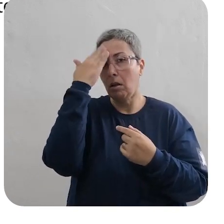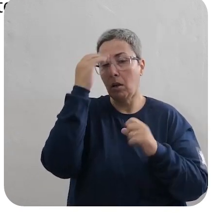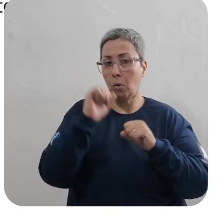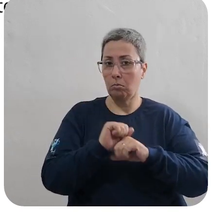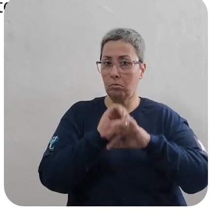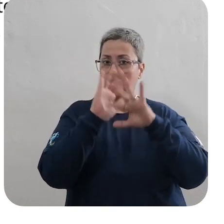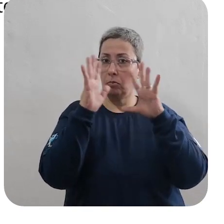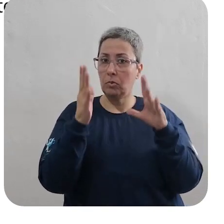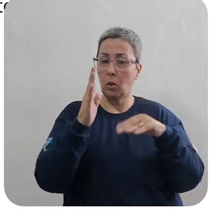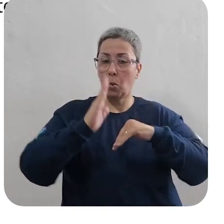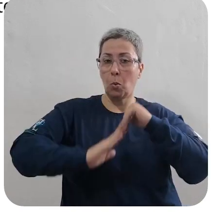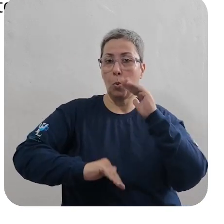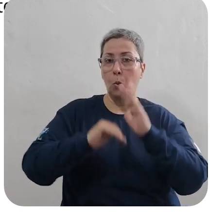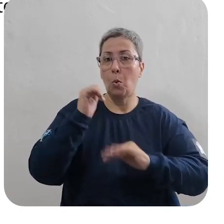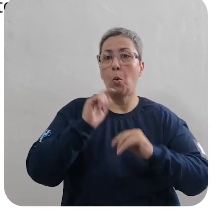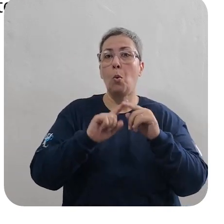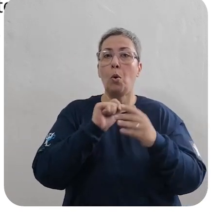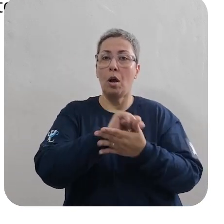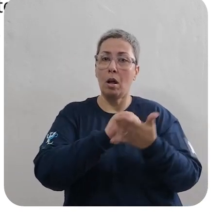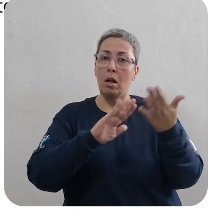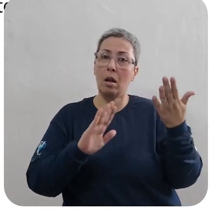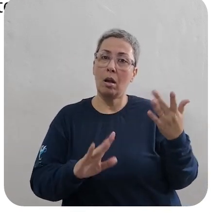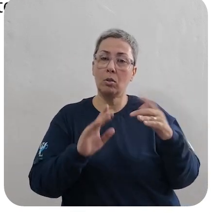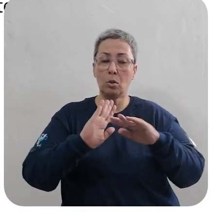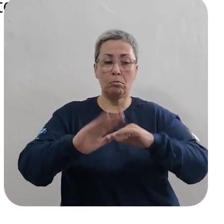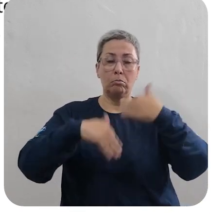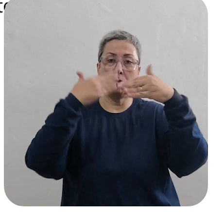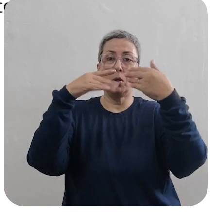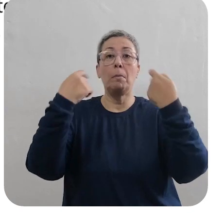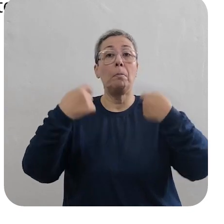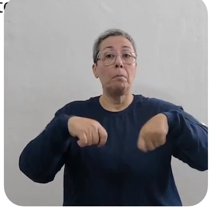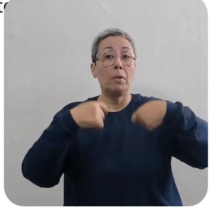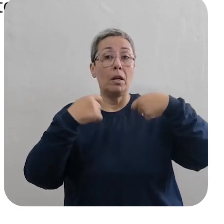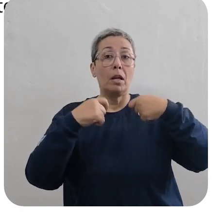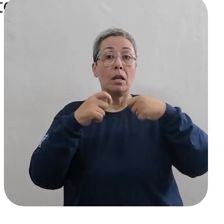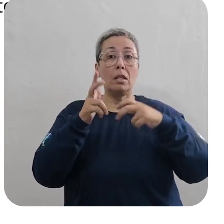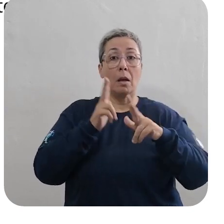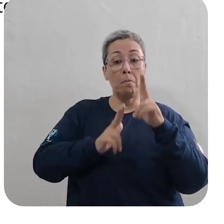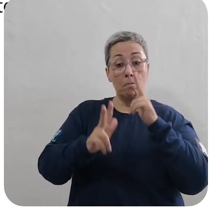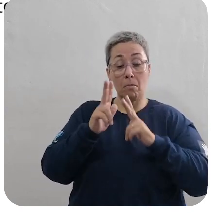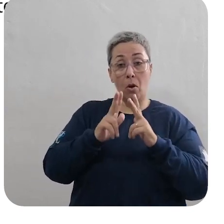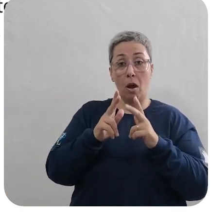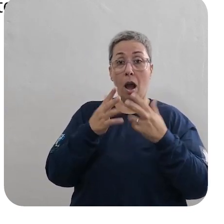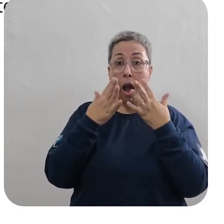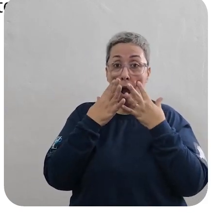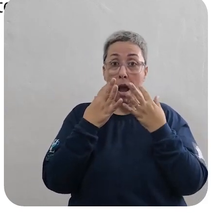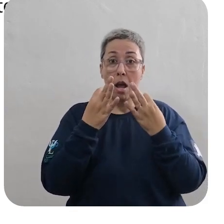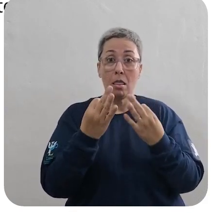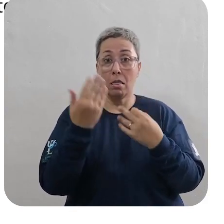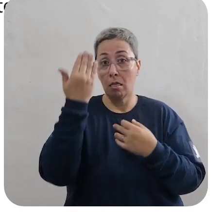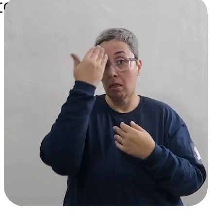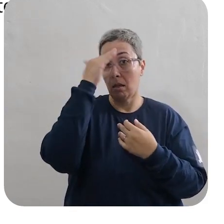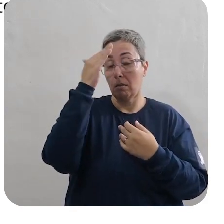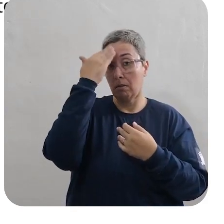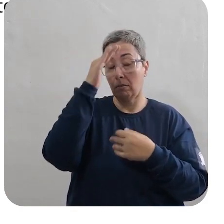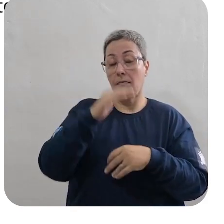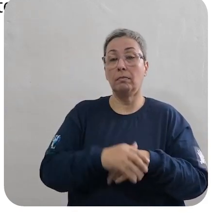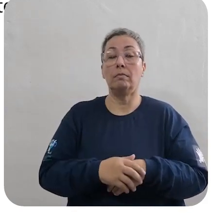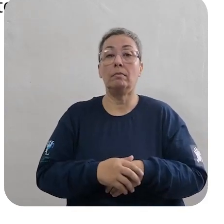compreensão. Realizar tarefas cujo desenvolvimento dependa da escuta atenta e